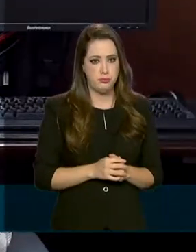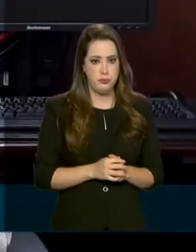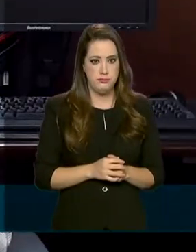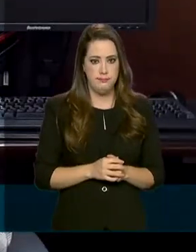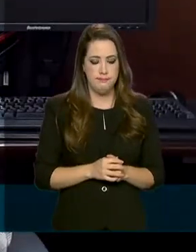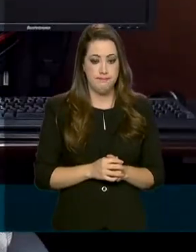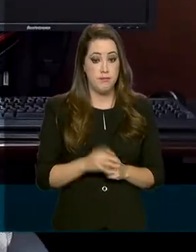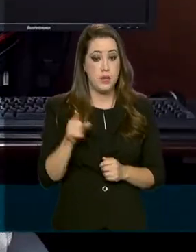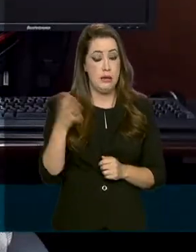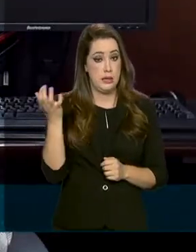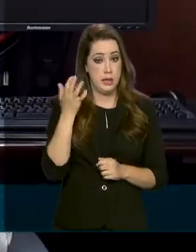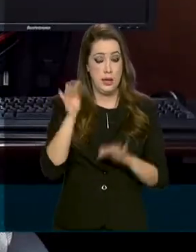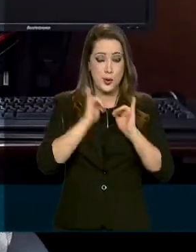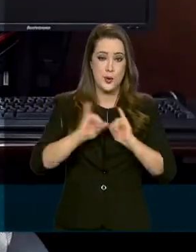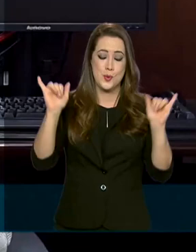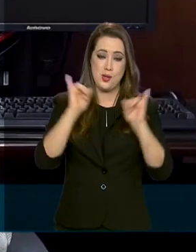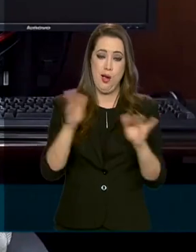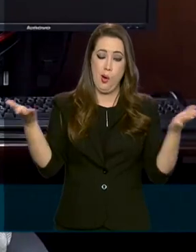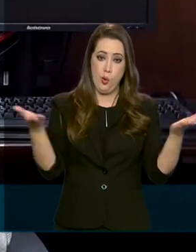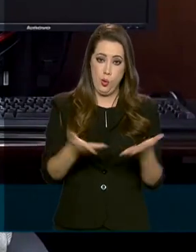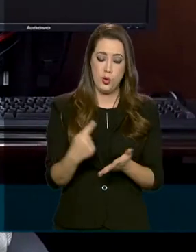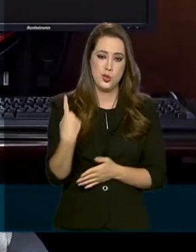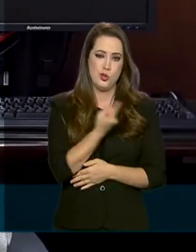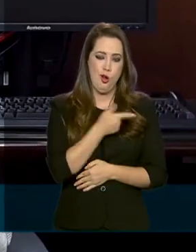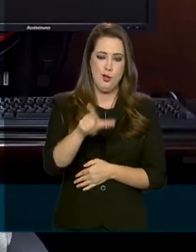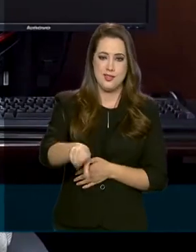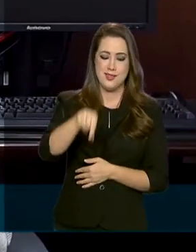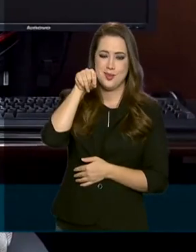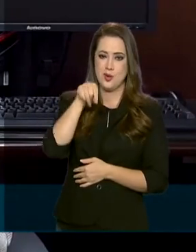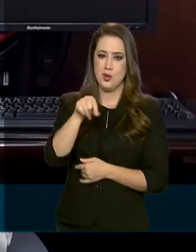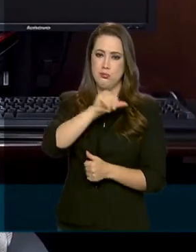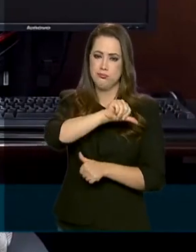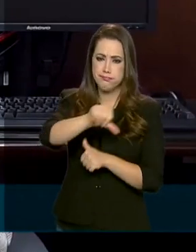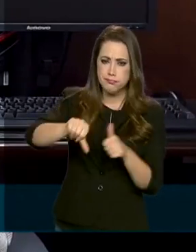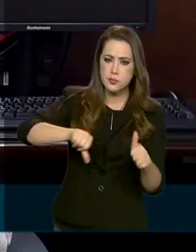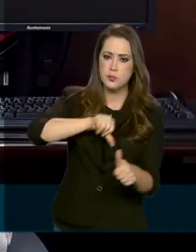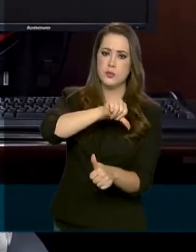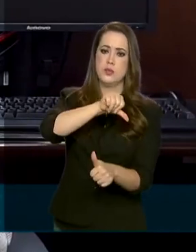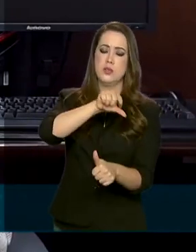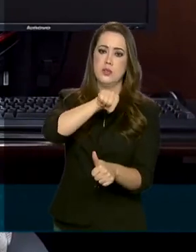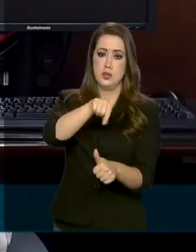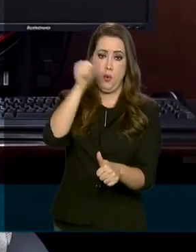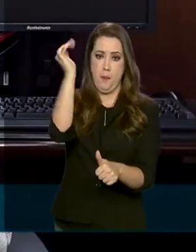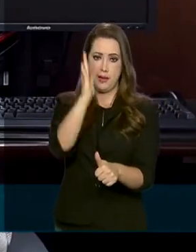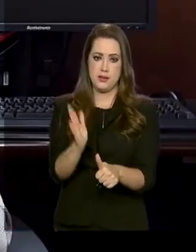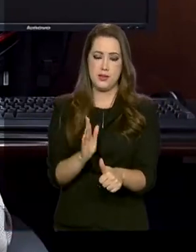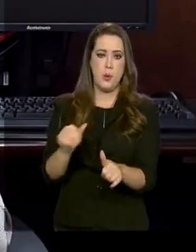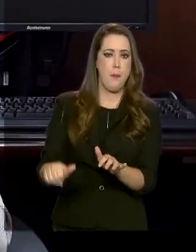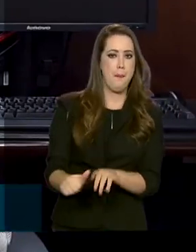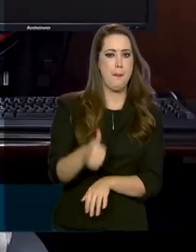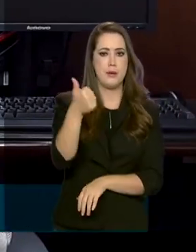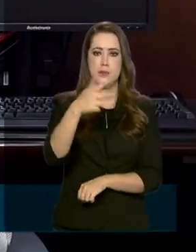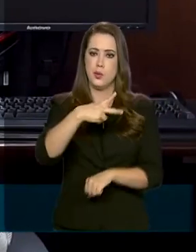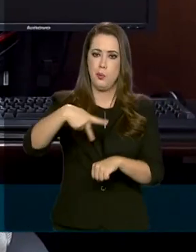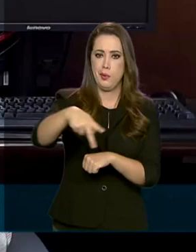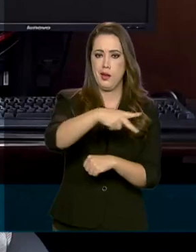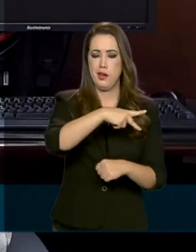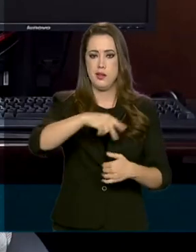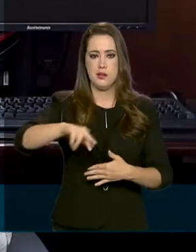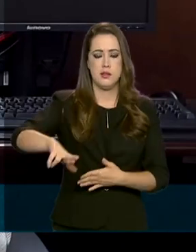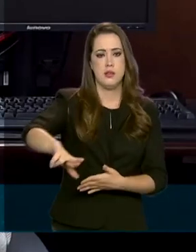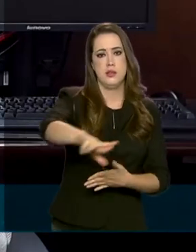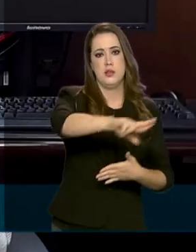neste momento que tomamos a decisão de converter ao Brasil o primeiro país da América